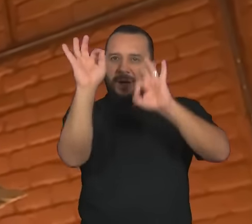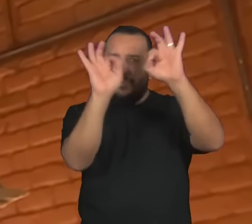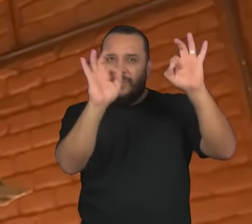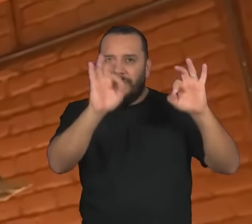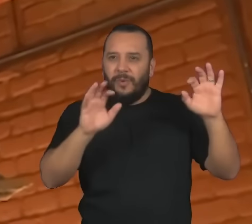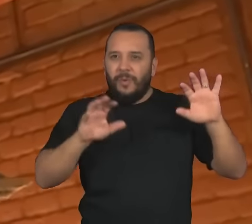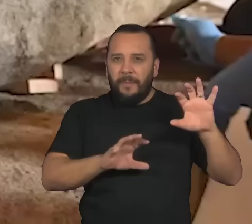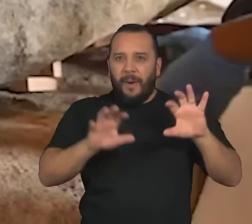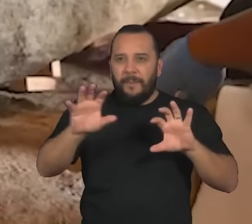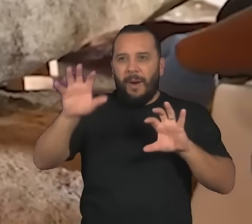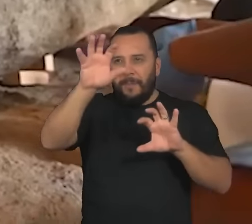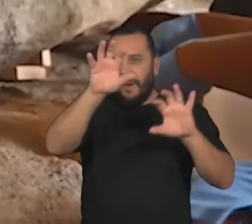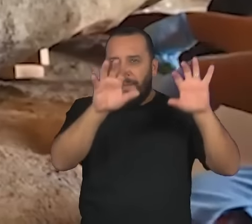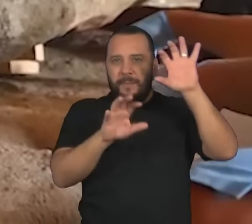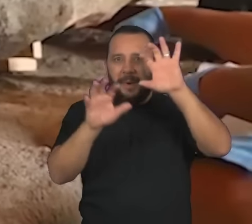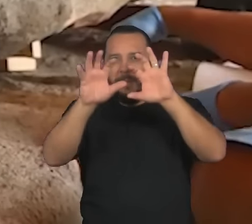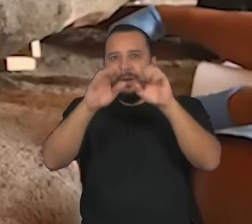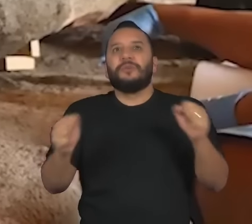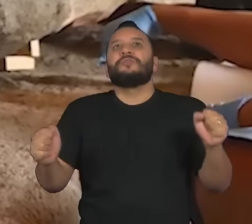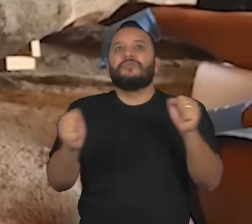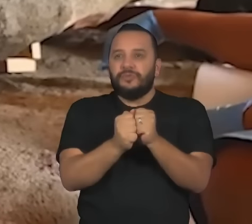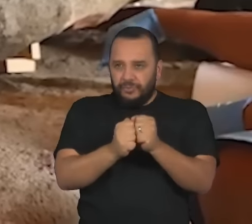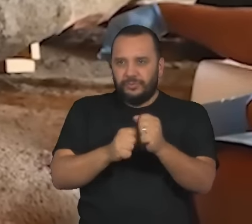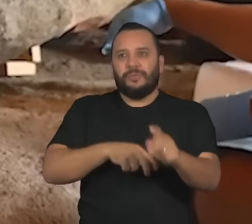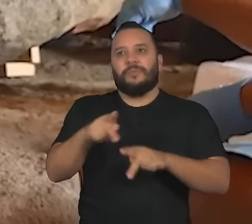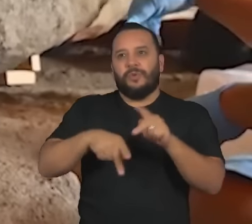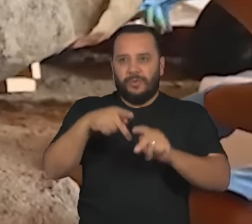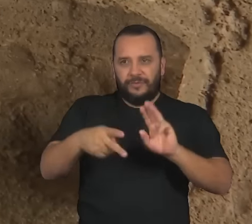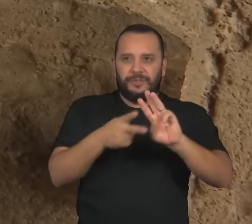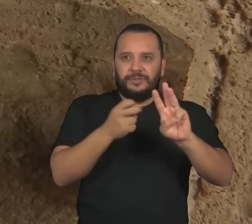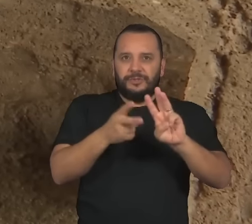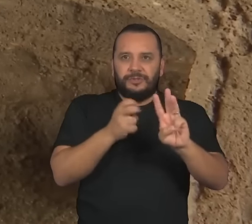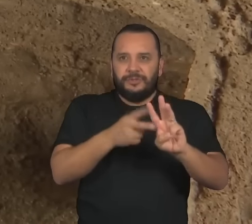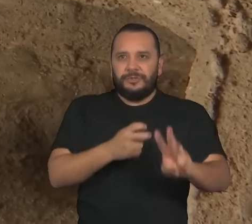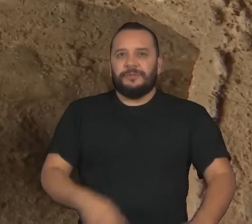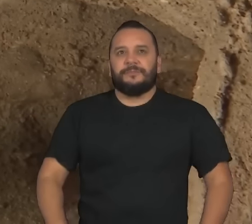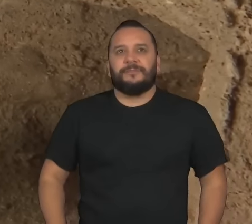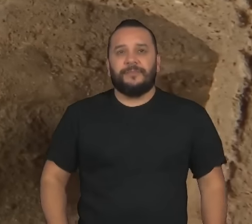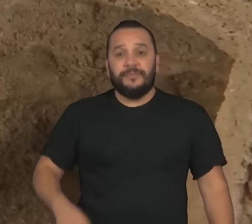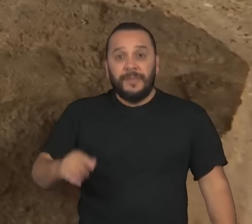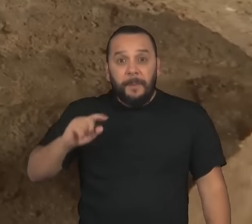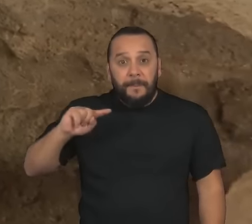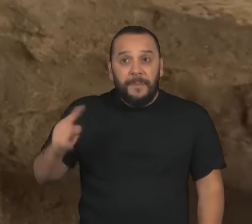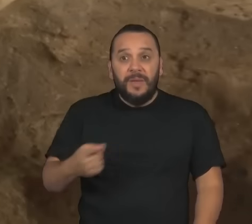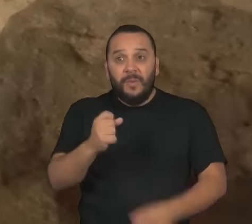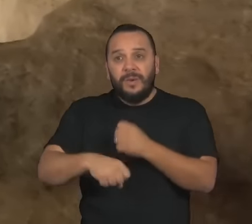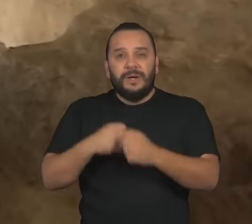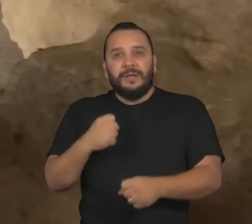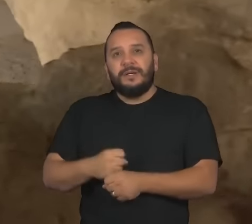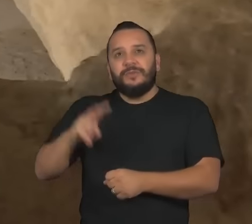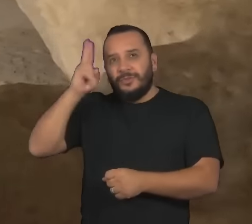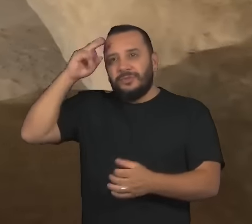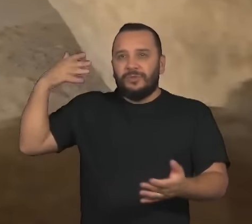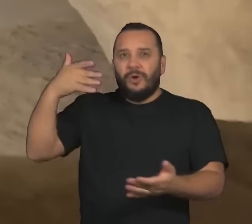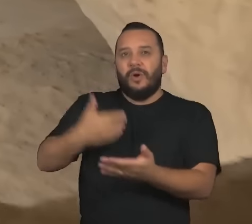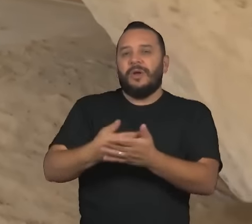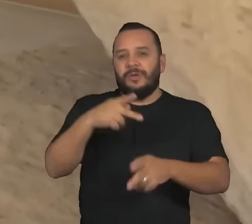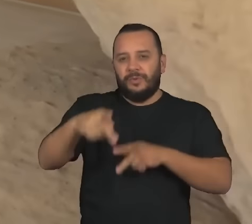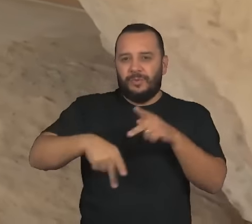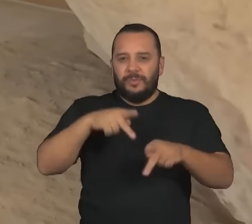trabalho coletivo com os indígenas. Mais de 1000 anos de história do povo Áudia, que